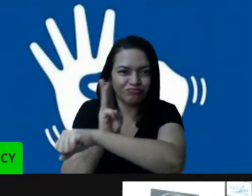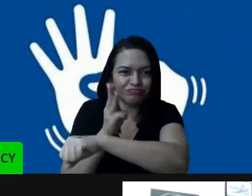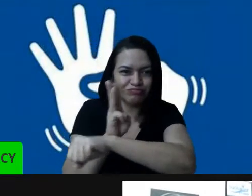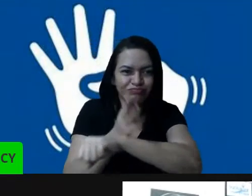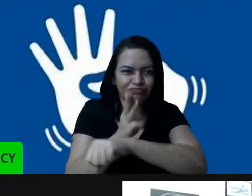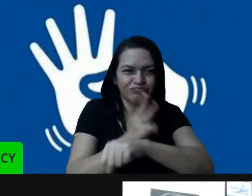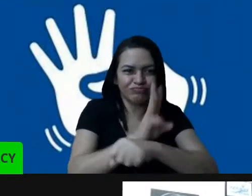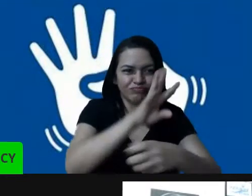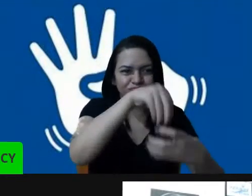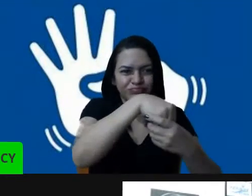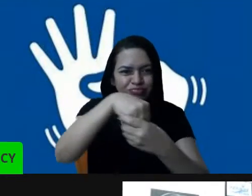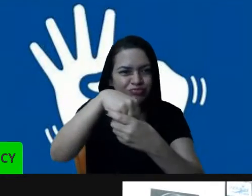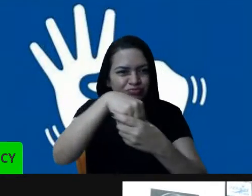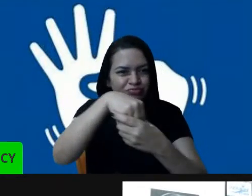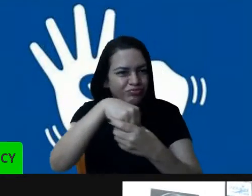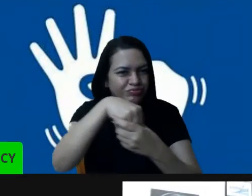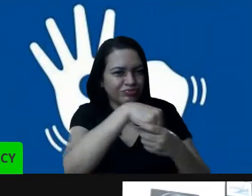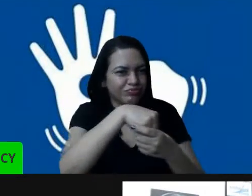de WhatsApp,